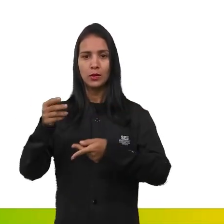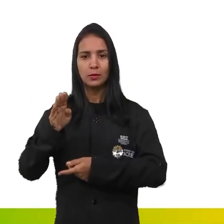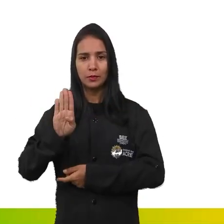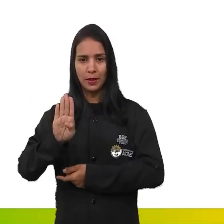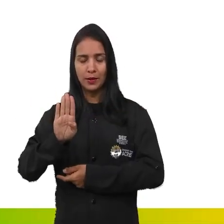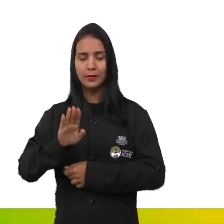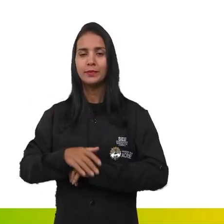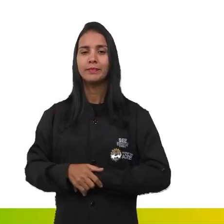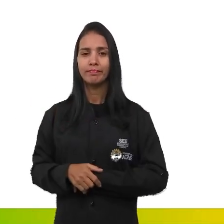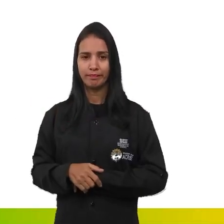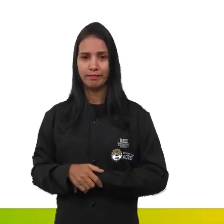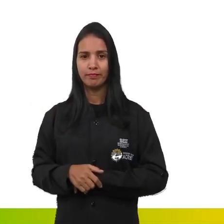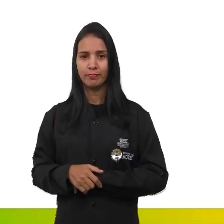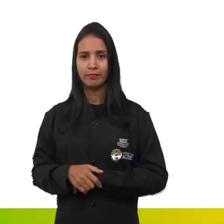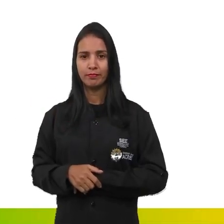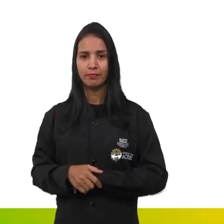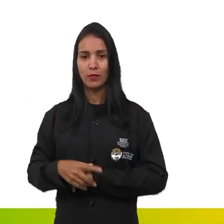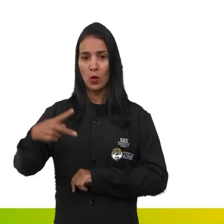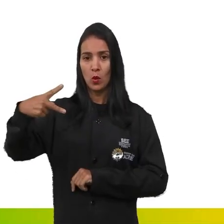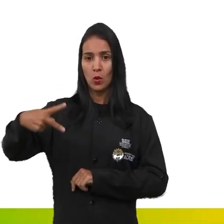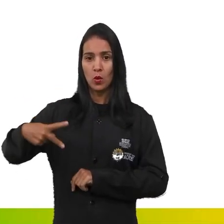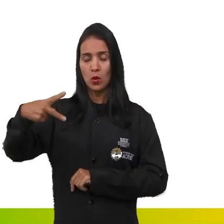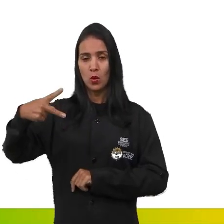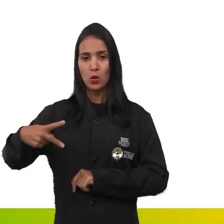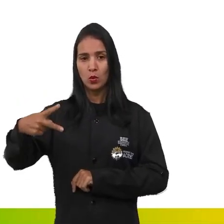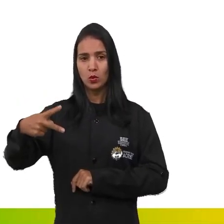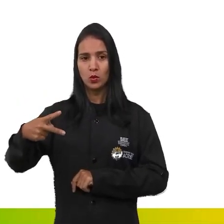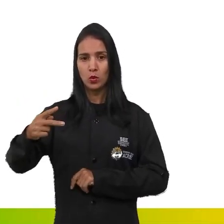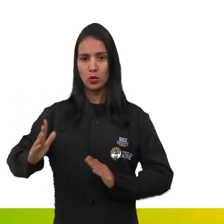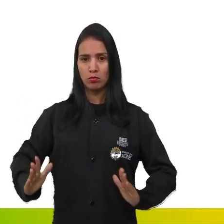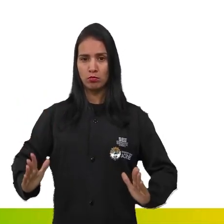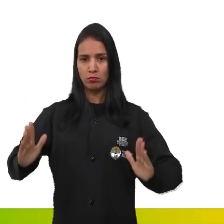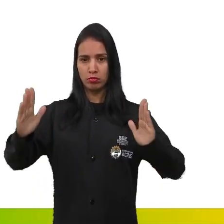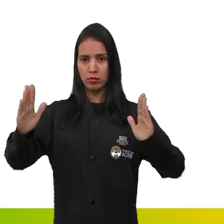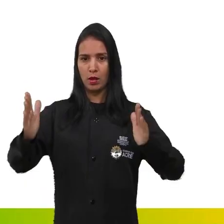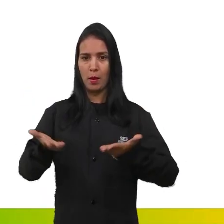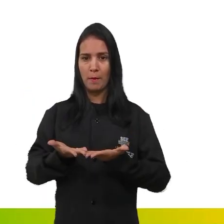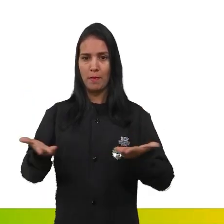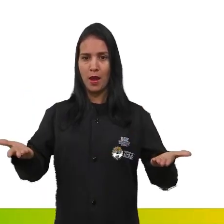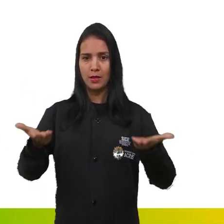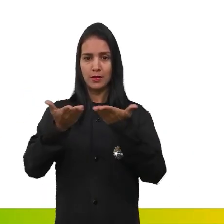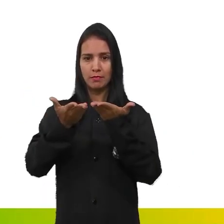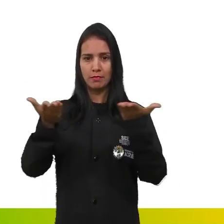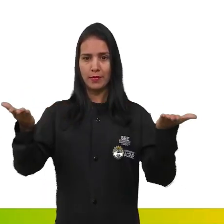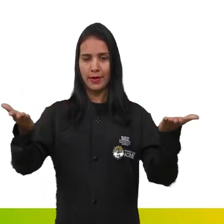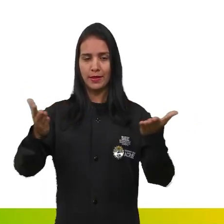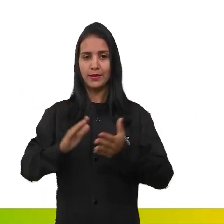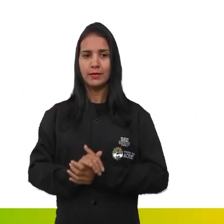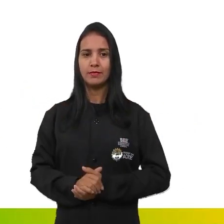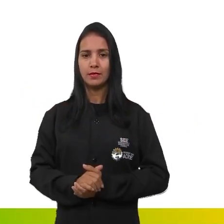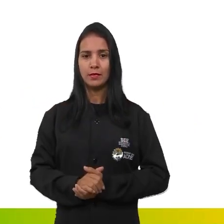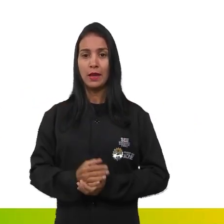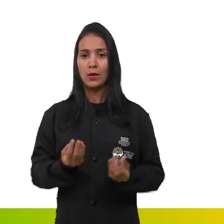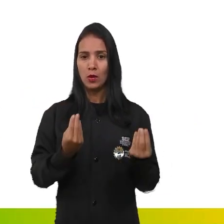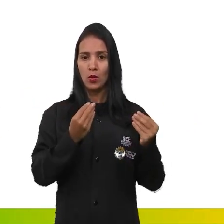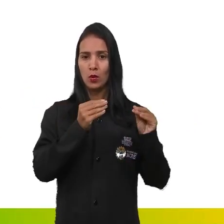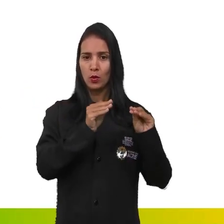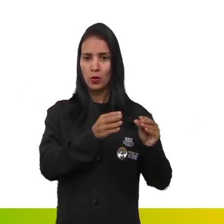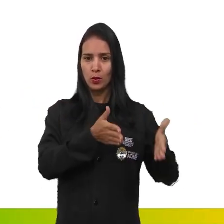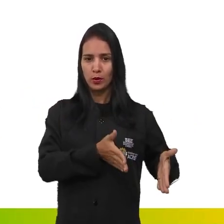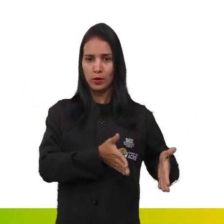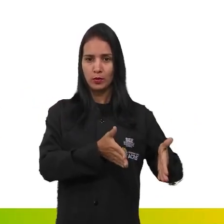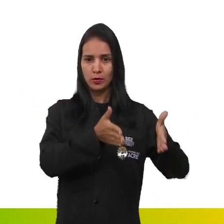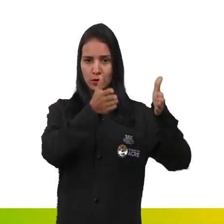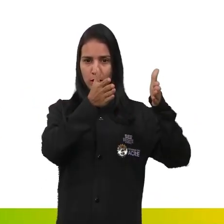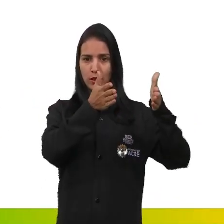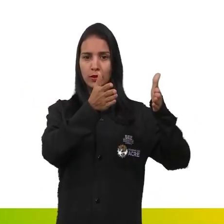plano beta é paralelo ao alfa. E eu coloquei o cilindro aqui e o